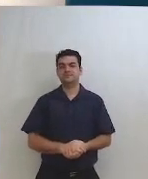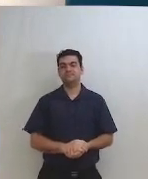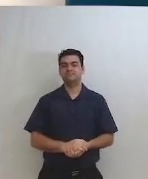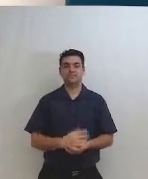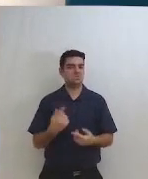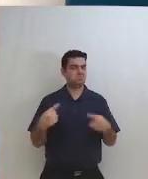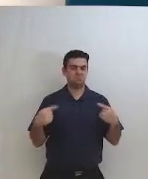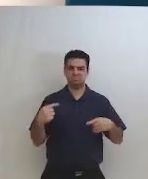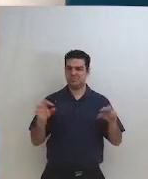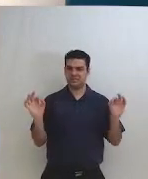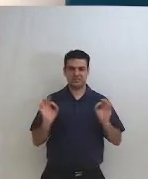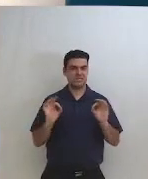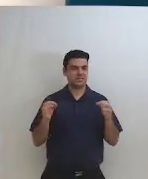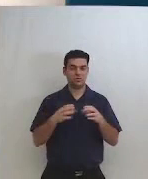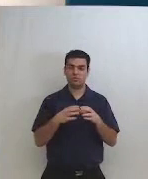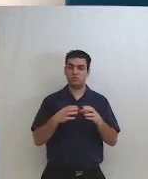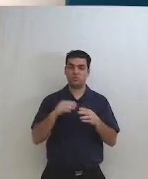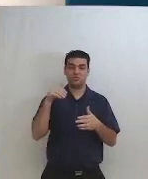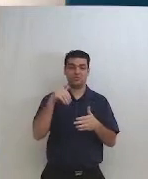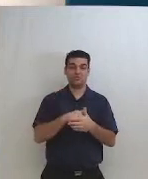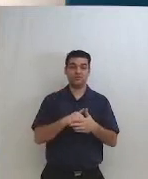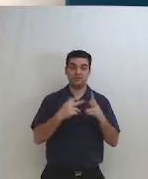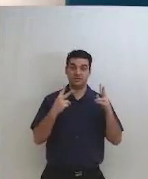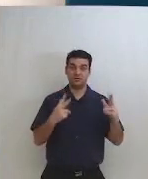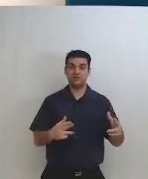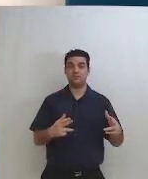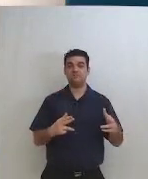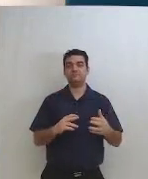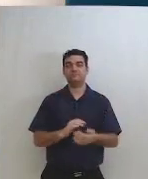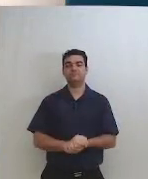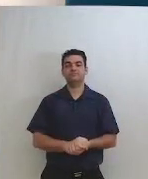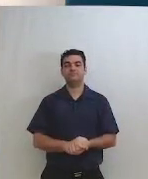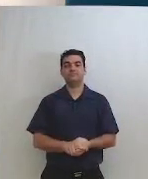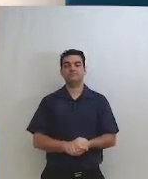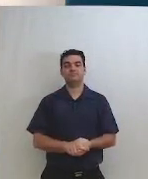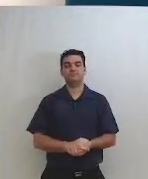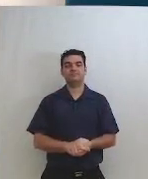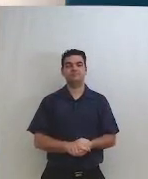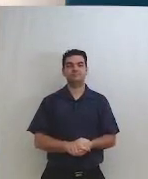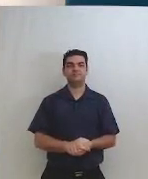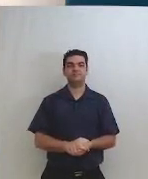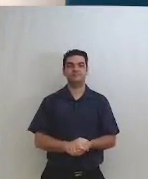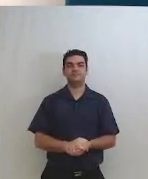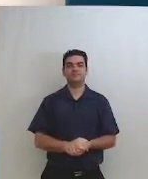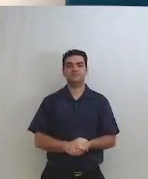quando proclamado o resultado por unanimidade nos termos do voto do ilustre relator.